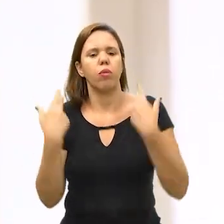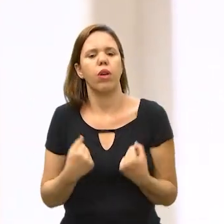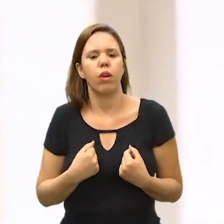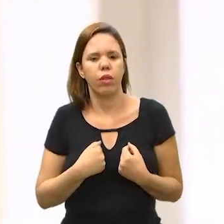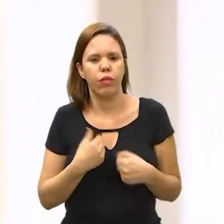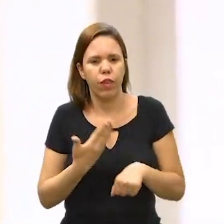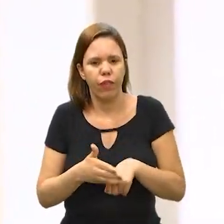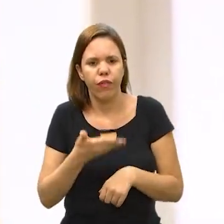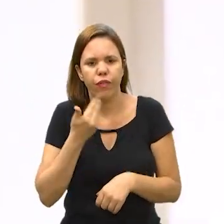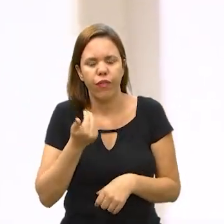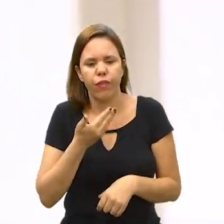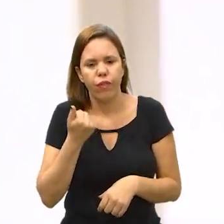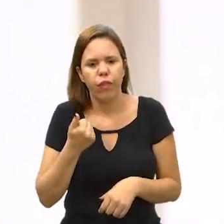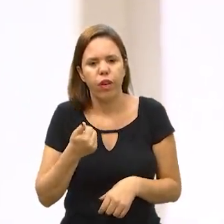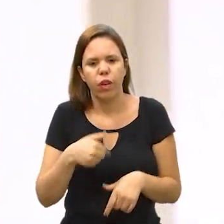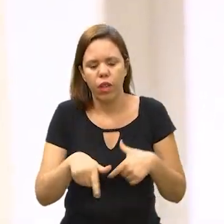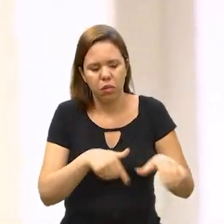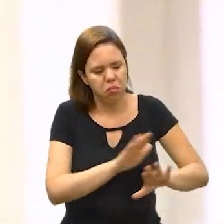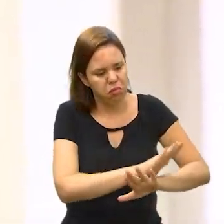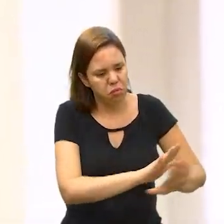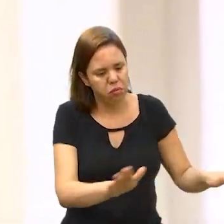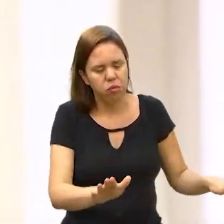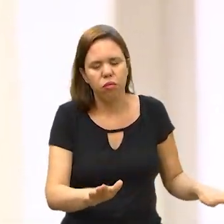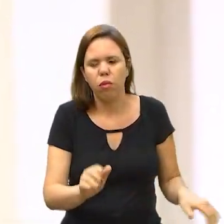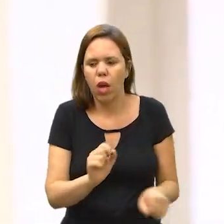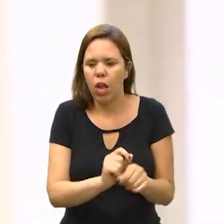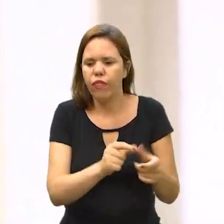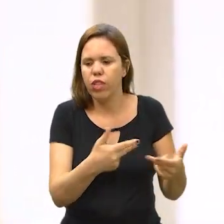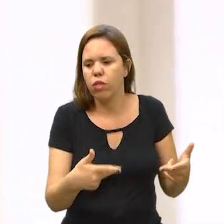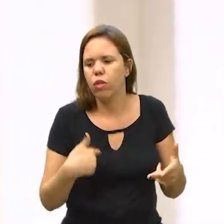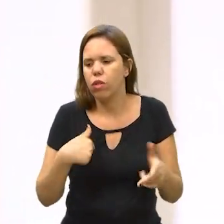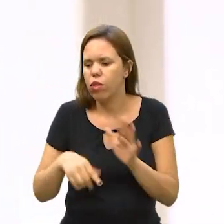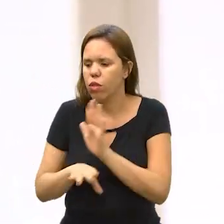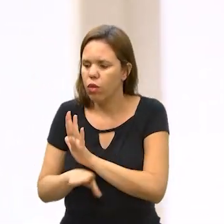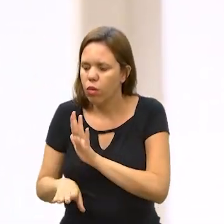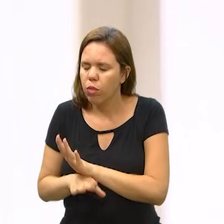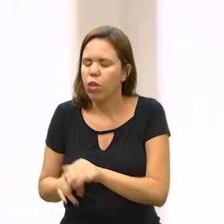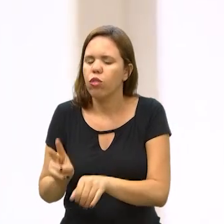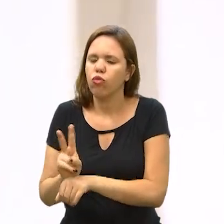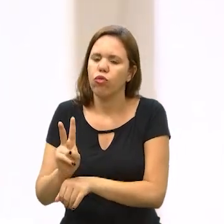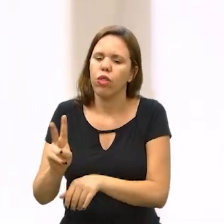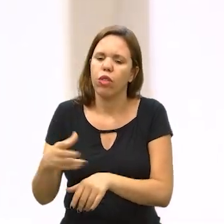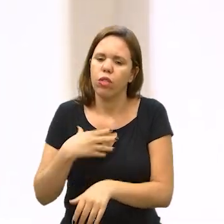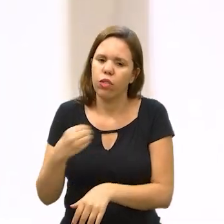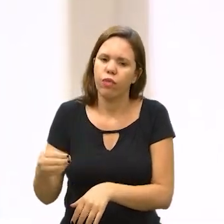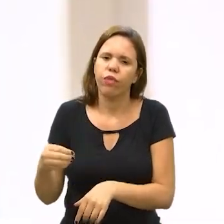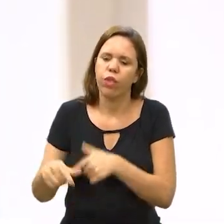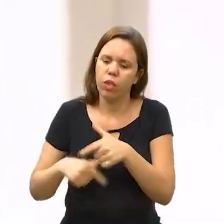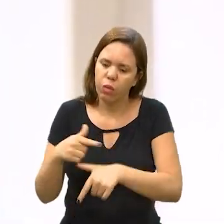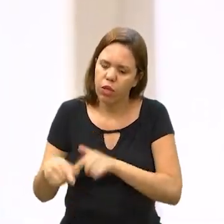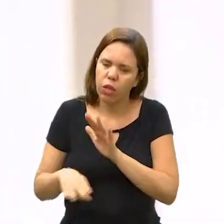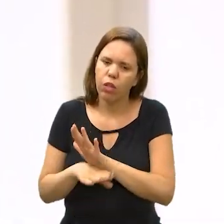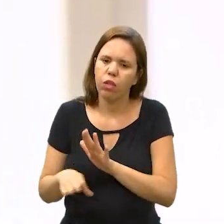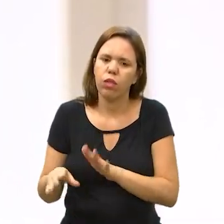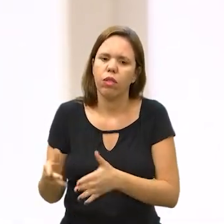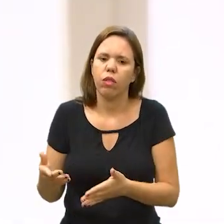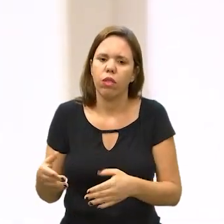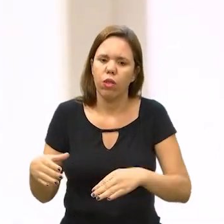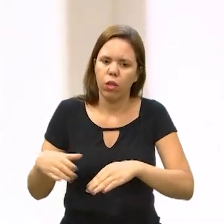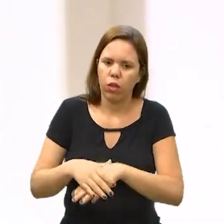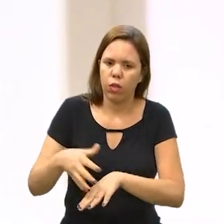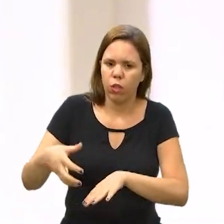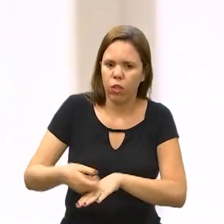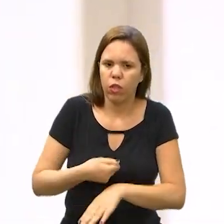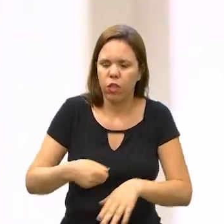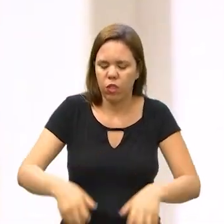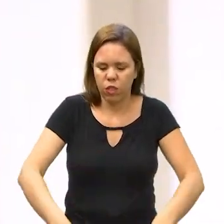ficar mais prático, deixar de trabalhar, deixar de fazer alguma coisa, né? Tem que colocar a mão na massa, colocar o tênis, sua calça